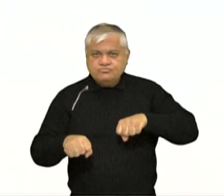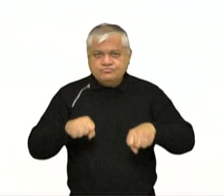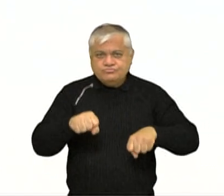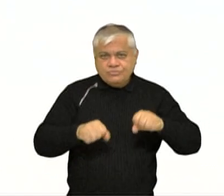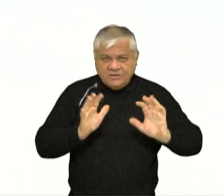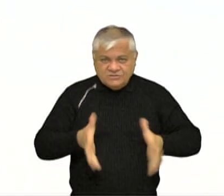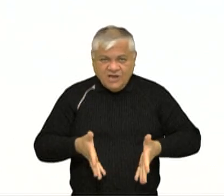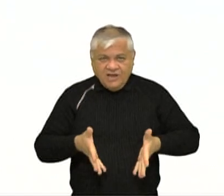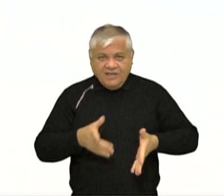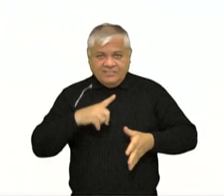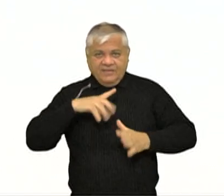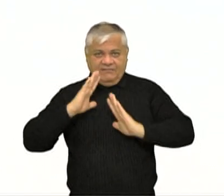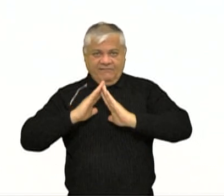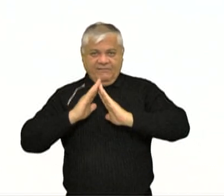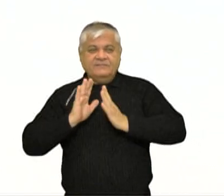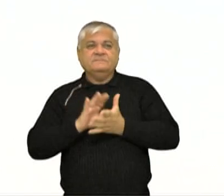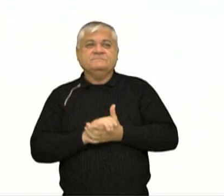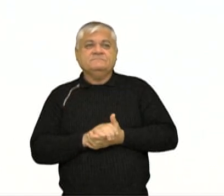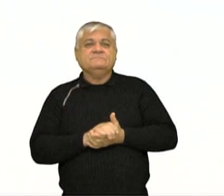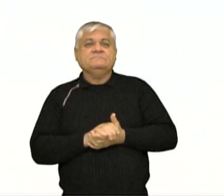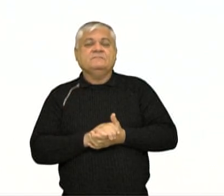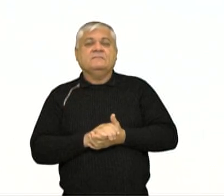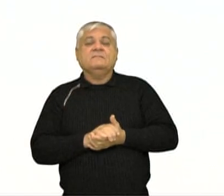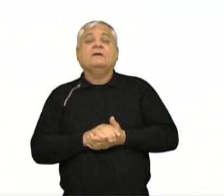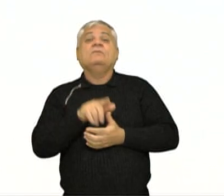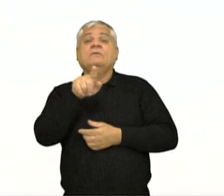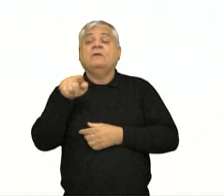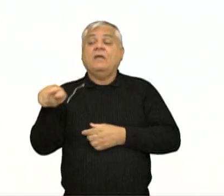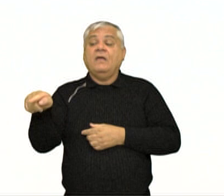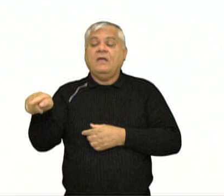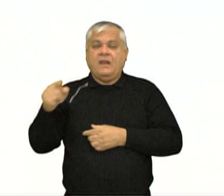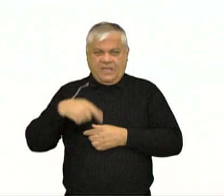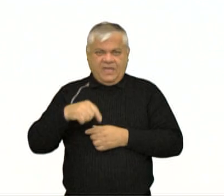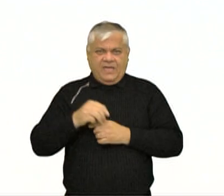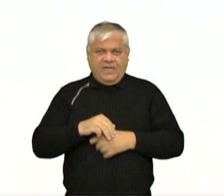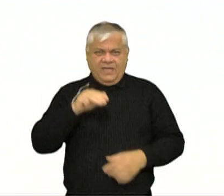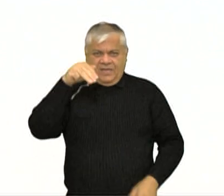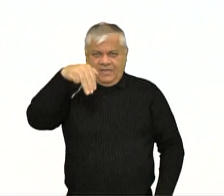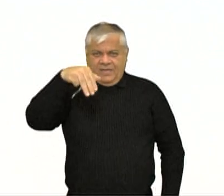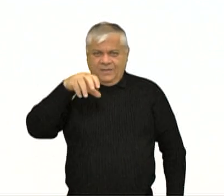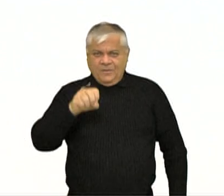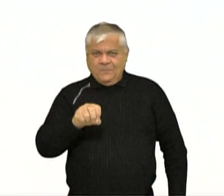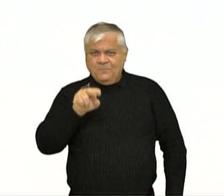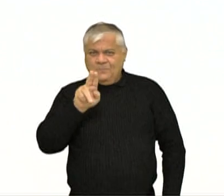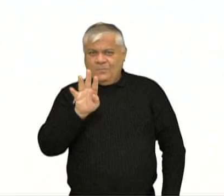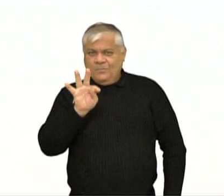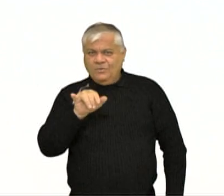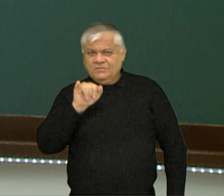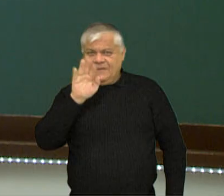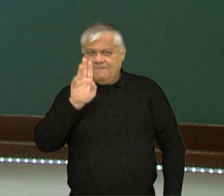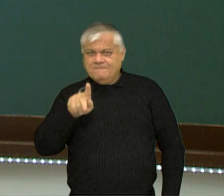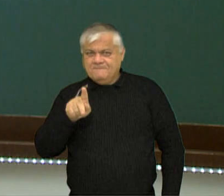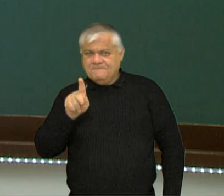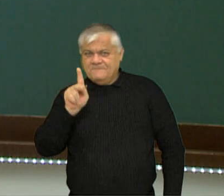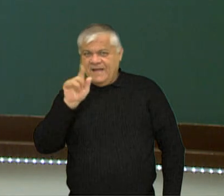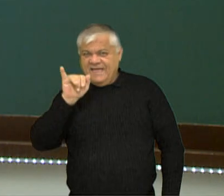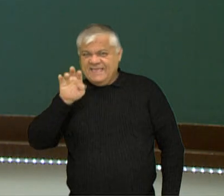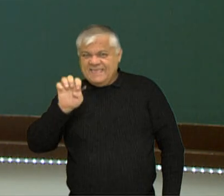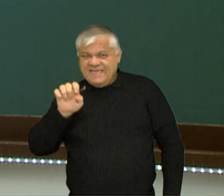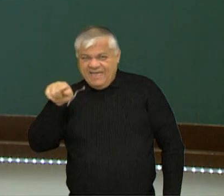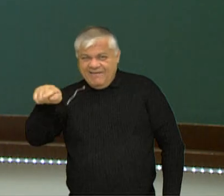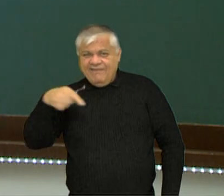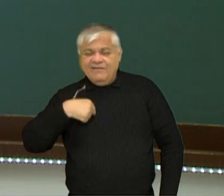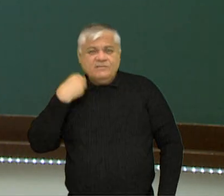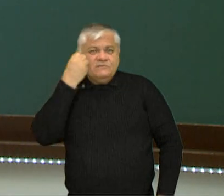bicicleta aí na sua casa? Essa sua bicicleta é uma mountain bike? Você já teve alguma experiência com